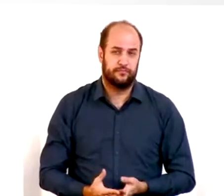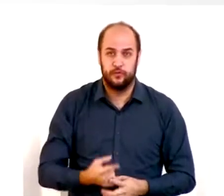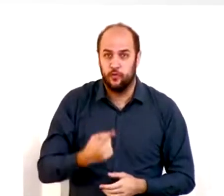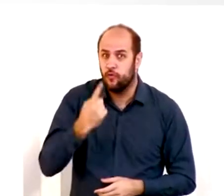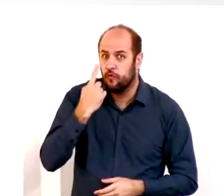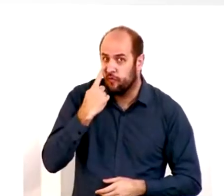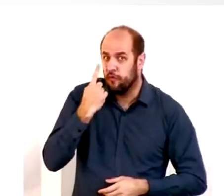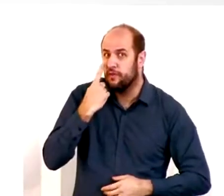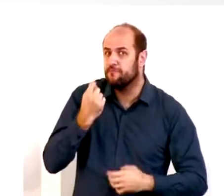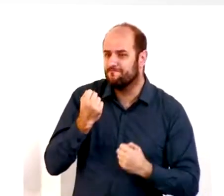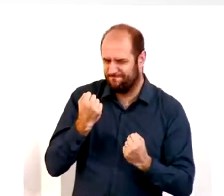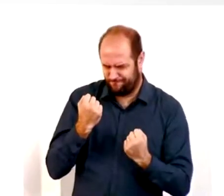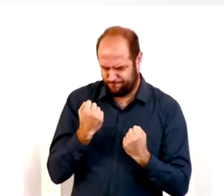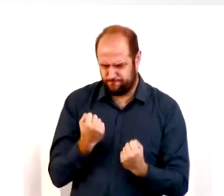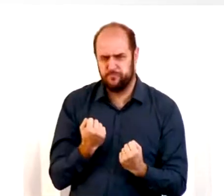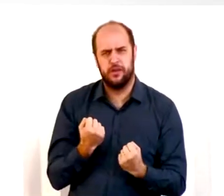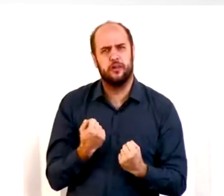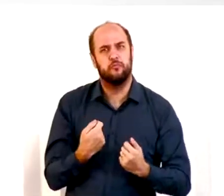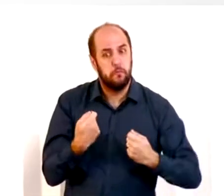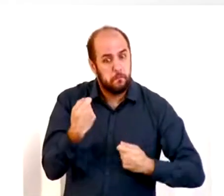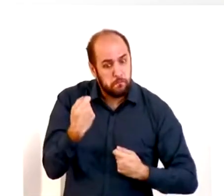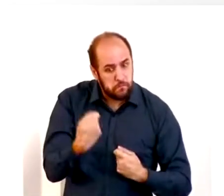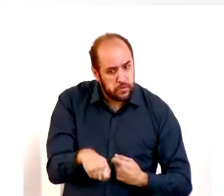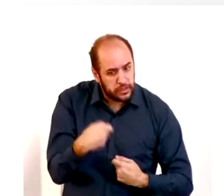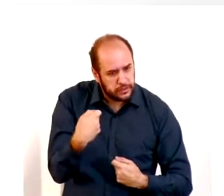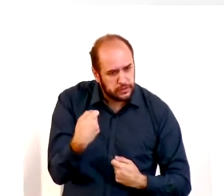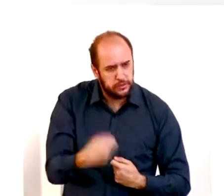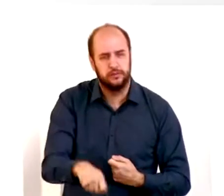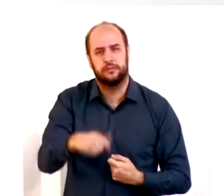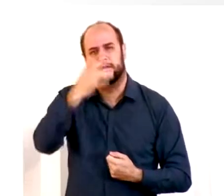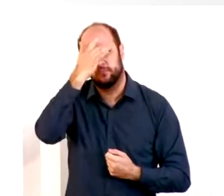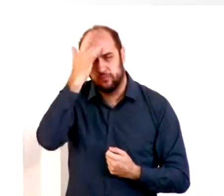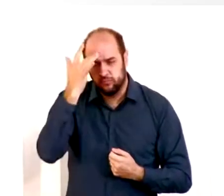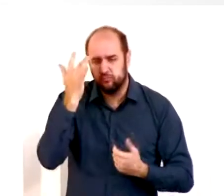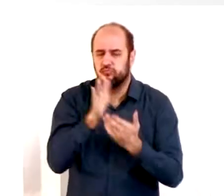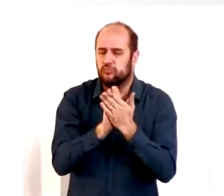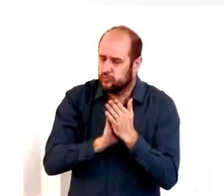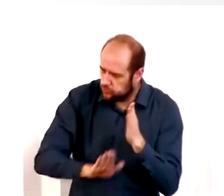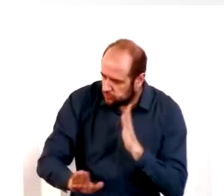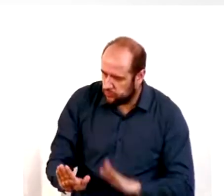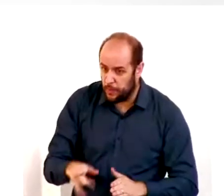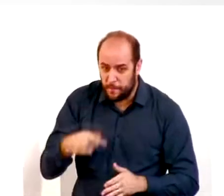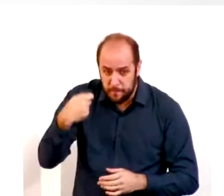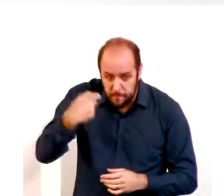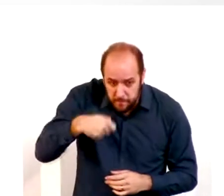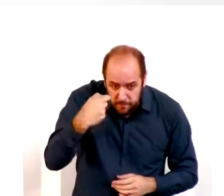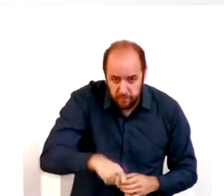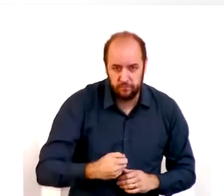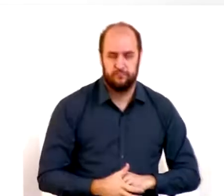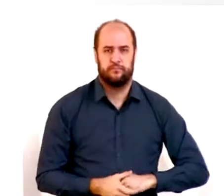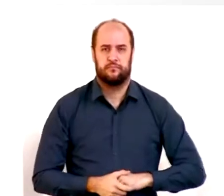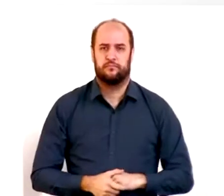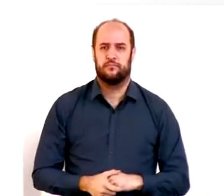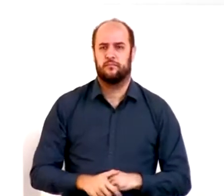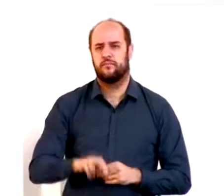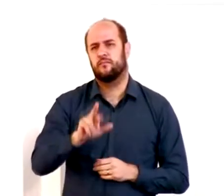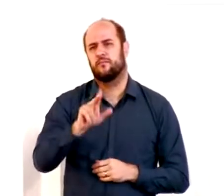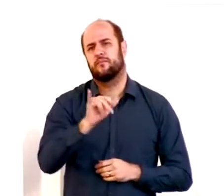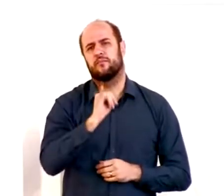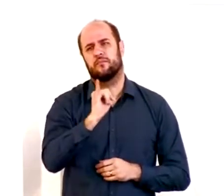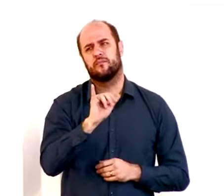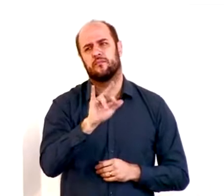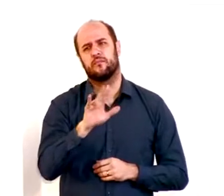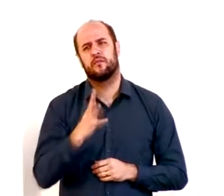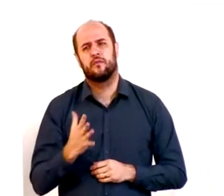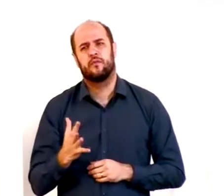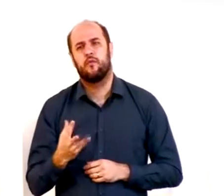João 4:24. É necessário que adoradores adorem, é necessário, é como se fosse assim, como é